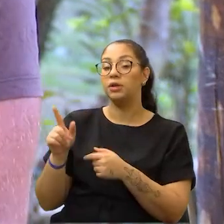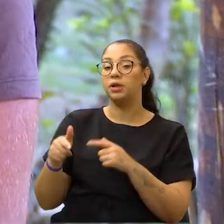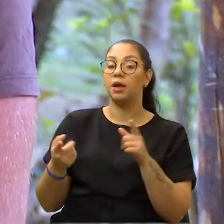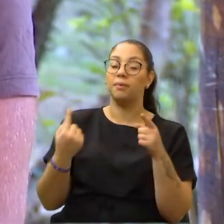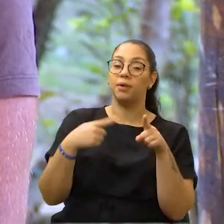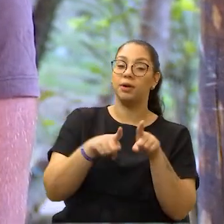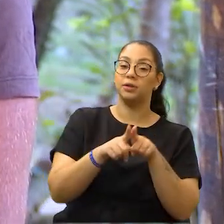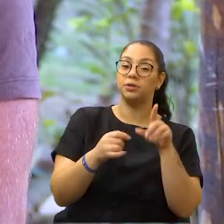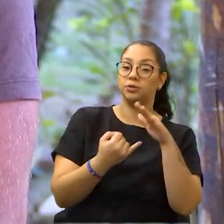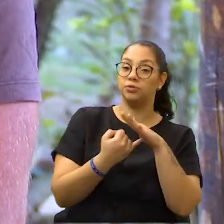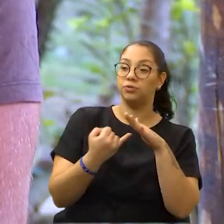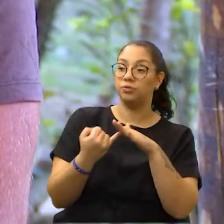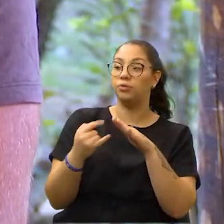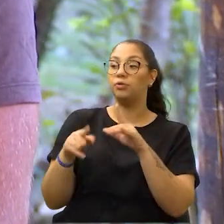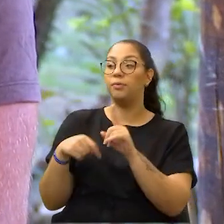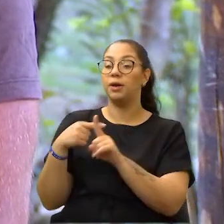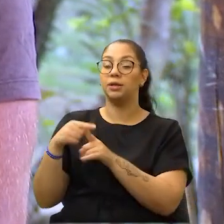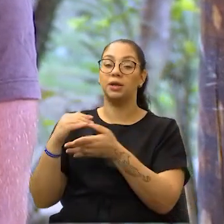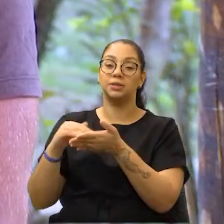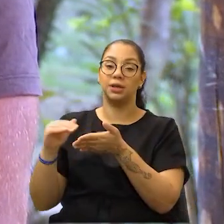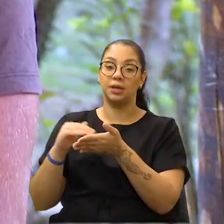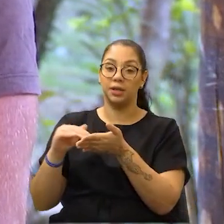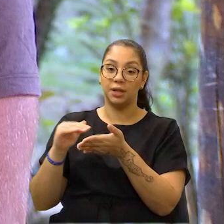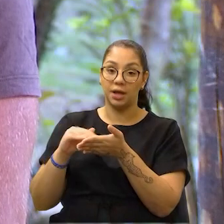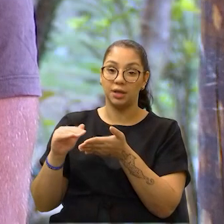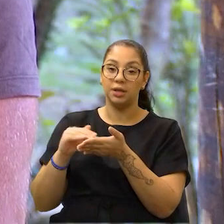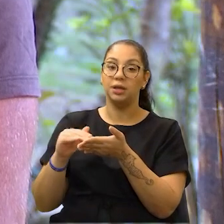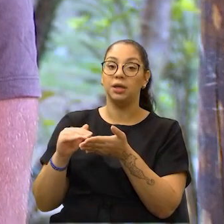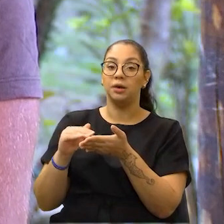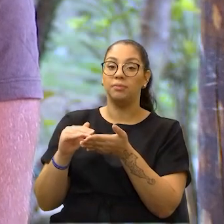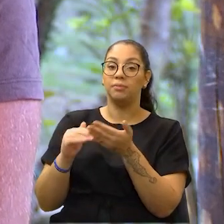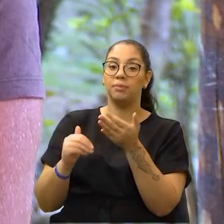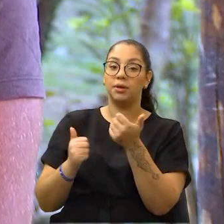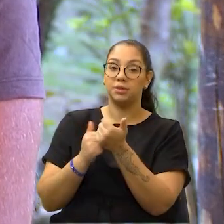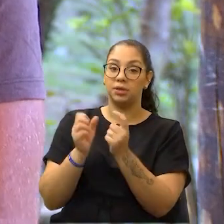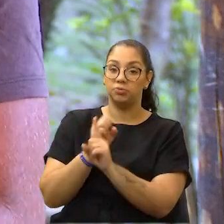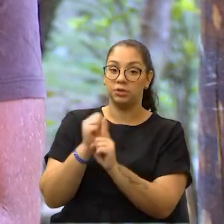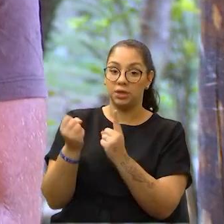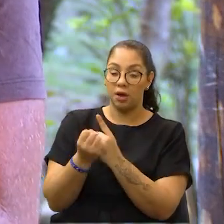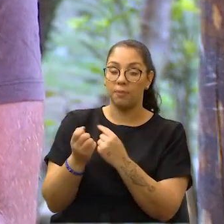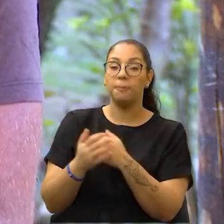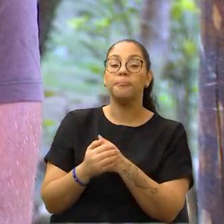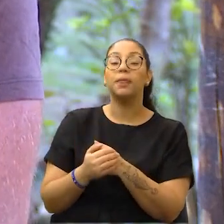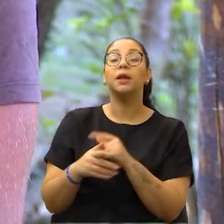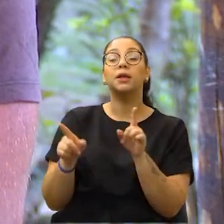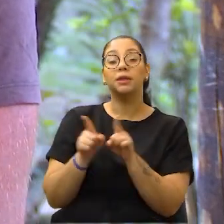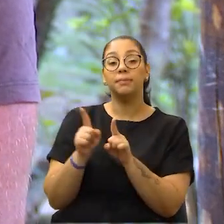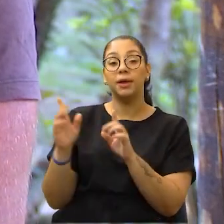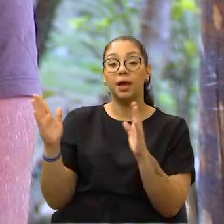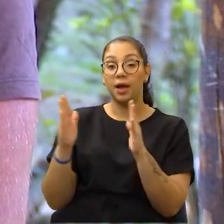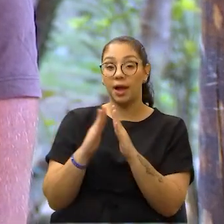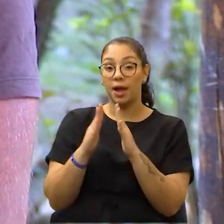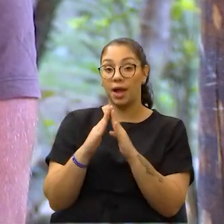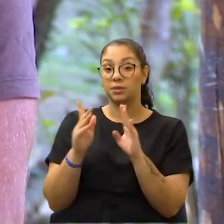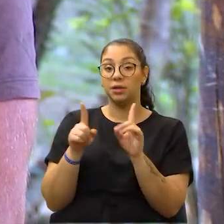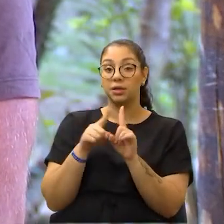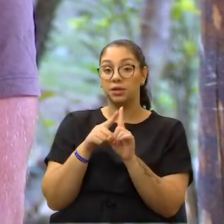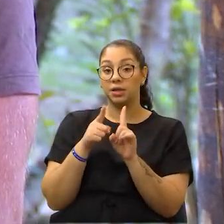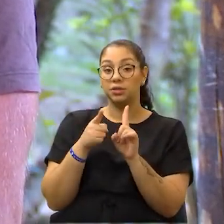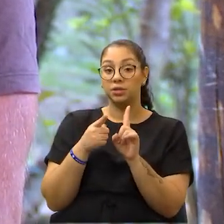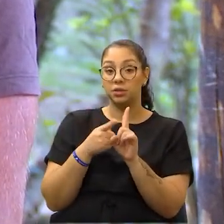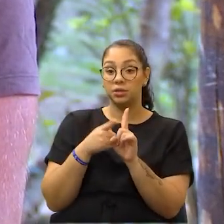entre o Instituto e a Secretaria de Assistência Social, e a Casa de Gestantes tem uma parceria com a Secretaria de